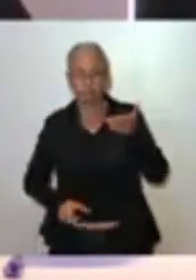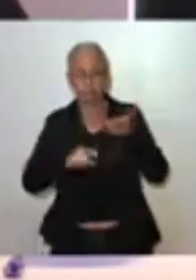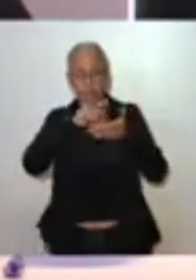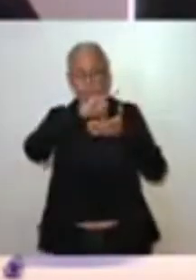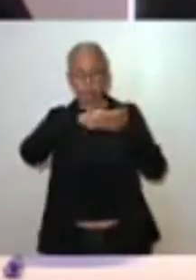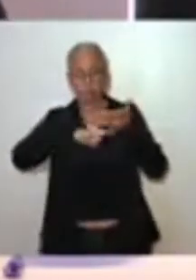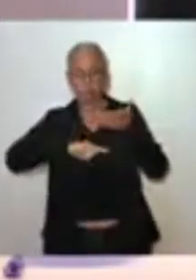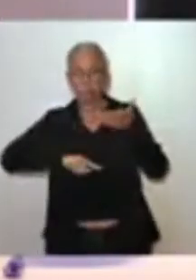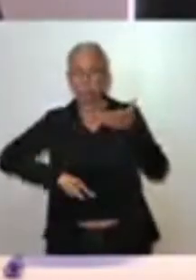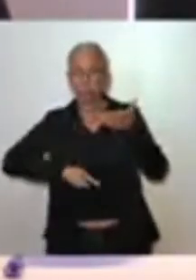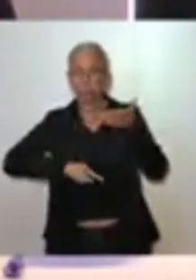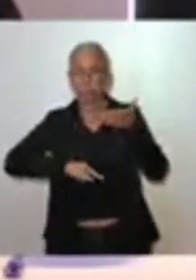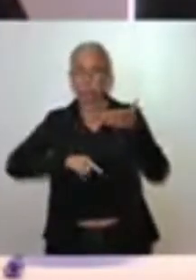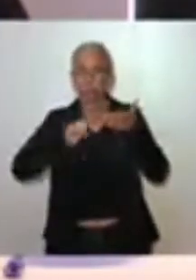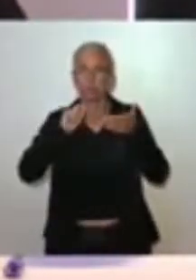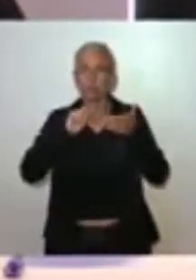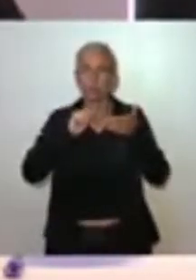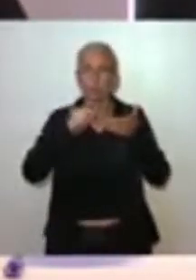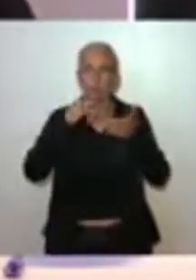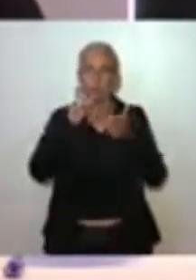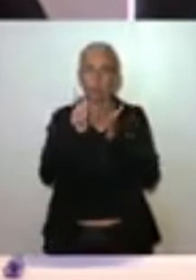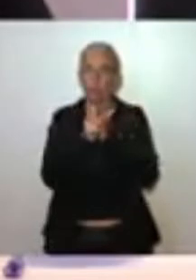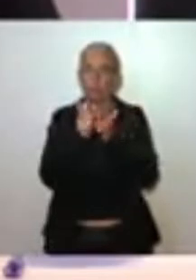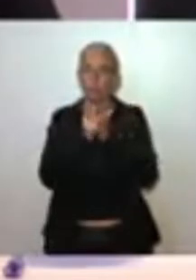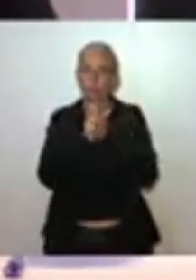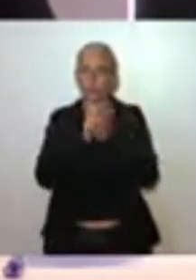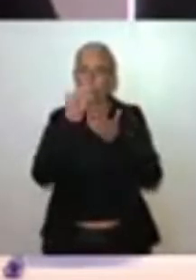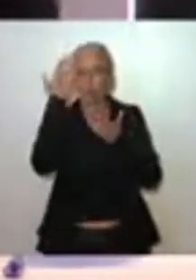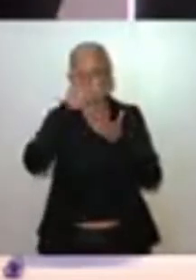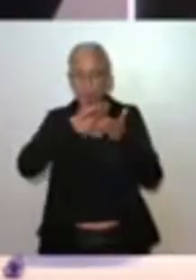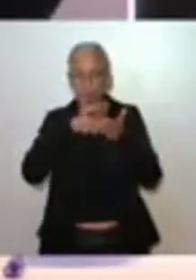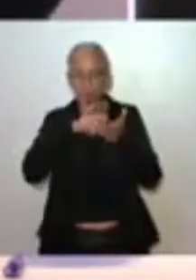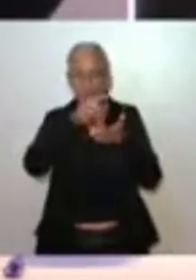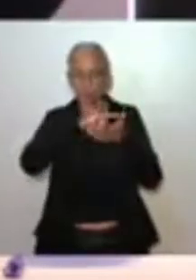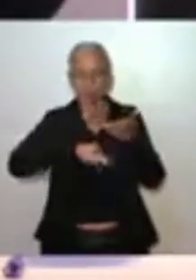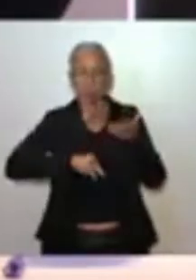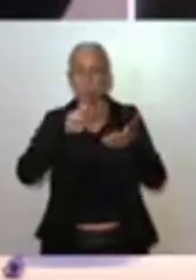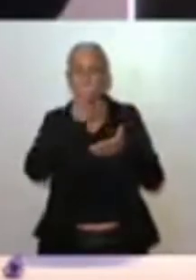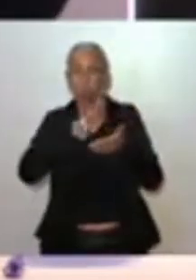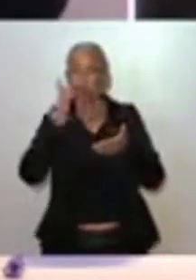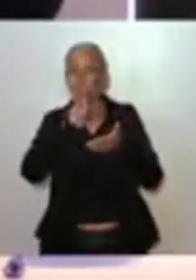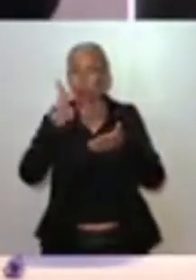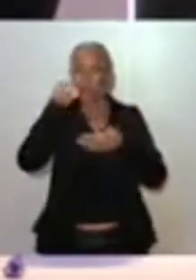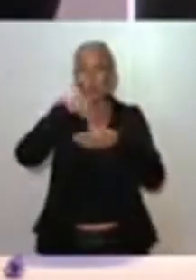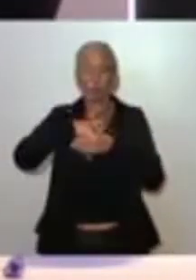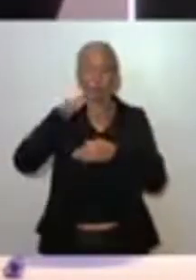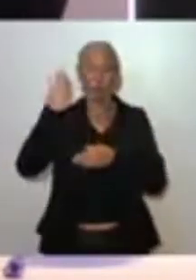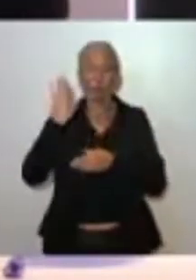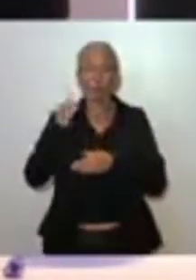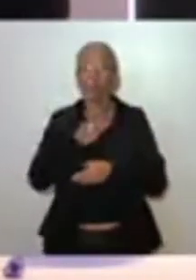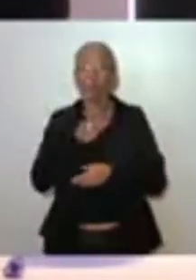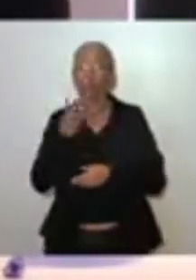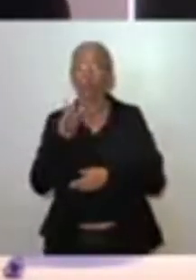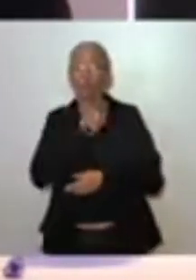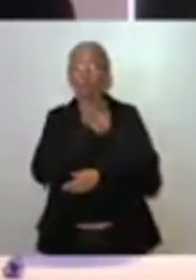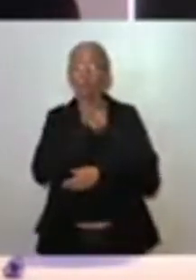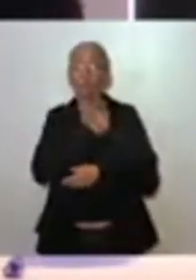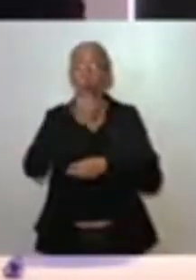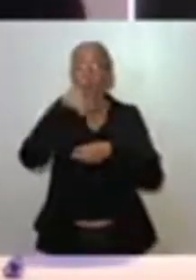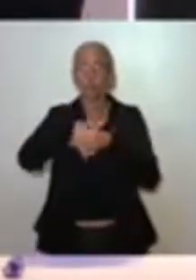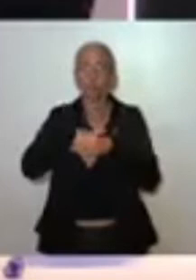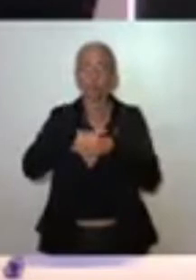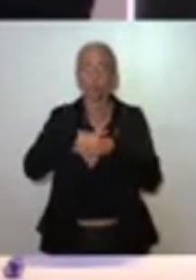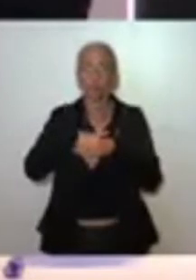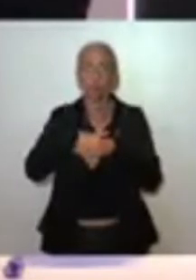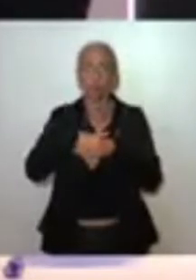naquela urna chama-se boletim de urna E aí vem o nome do candidato e quantos votos o candidato recebeu